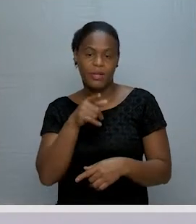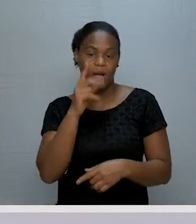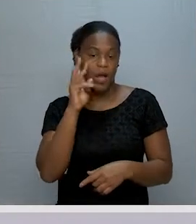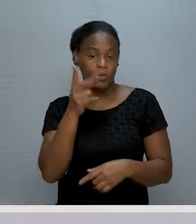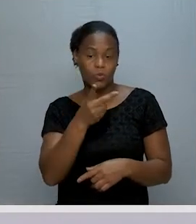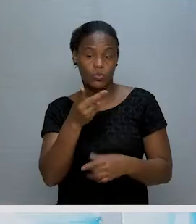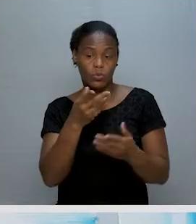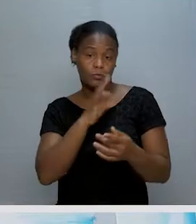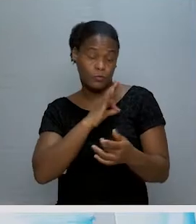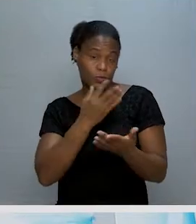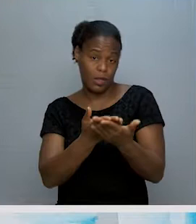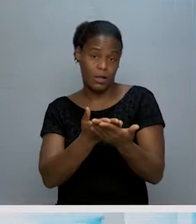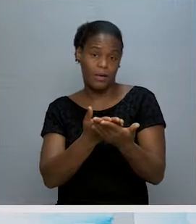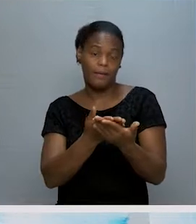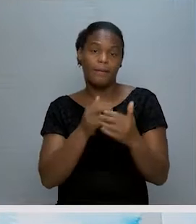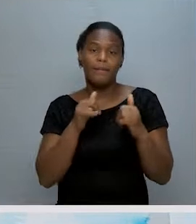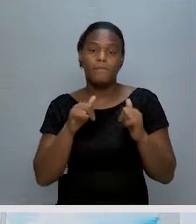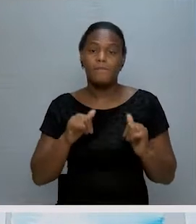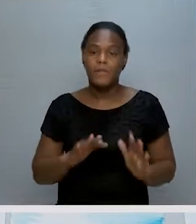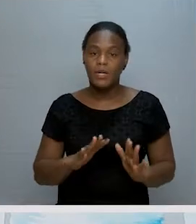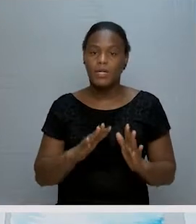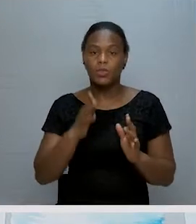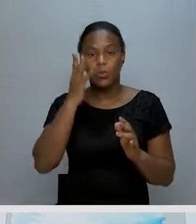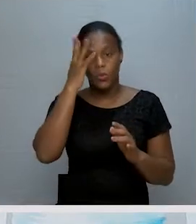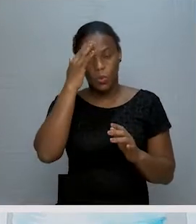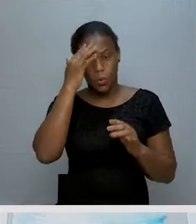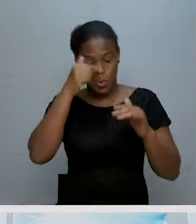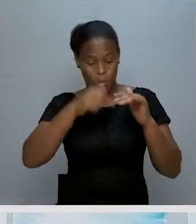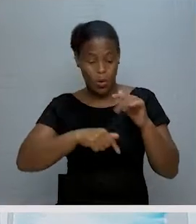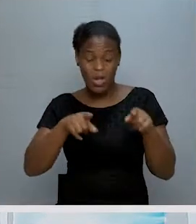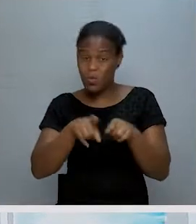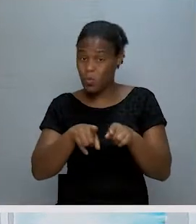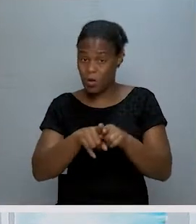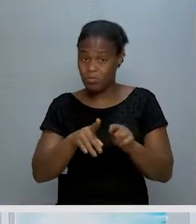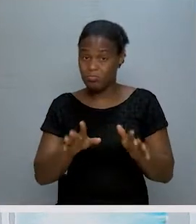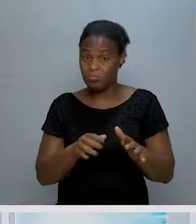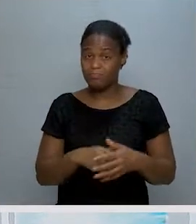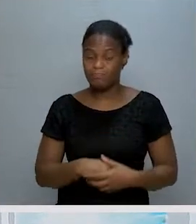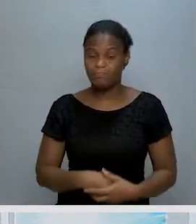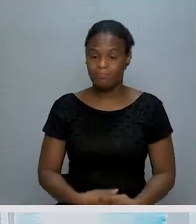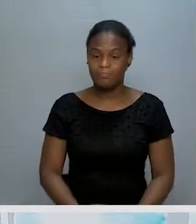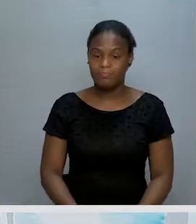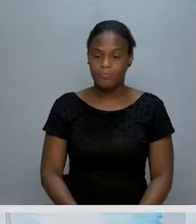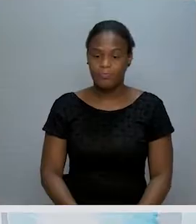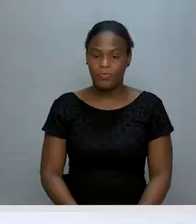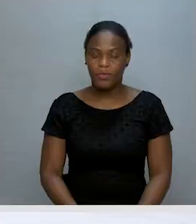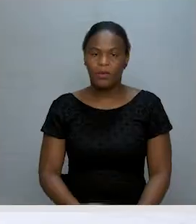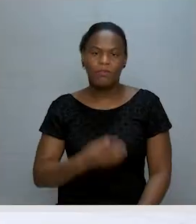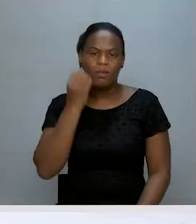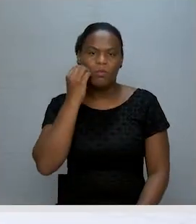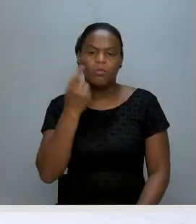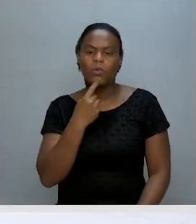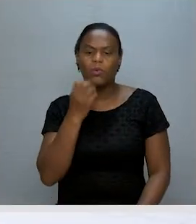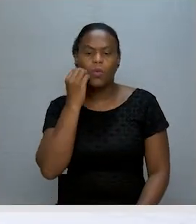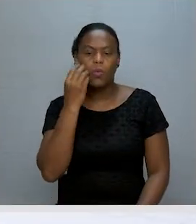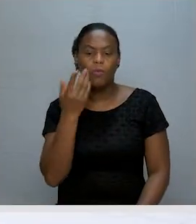equivalentes a essas dadas, mas com denominadores iguais, ok? Como